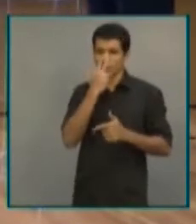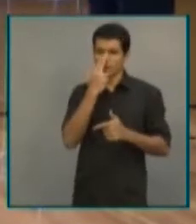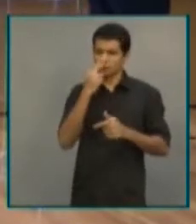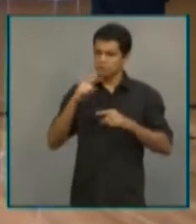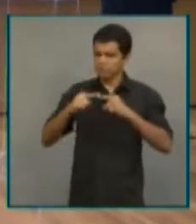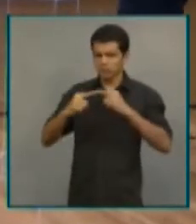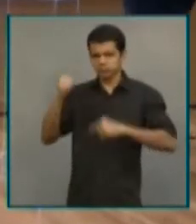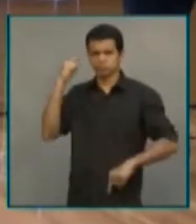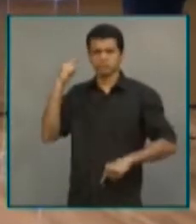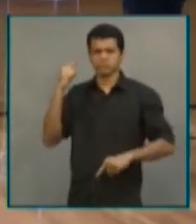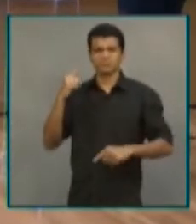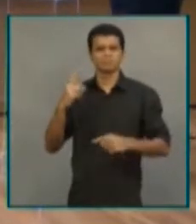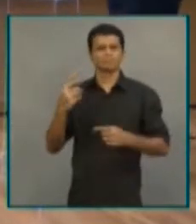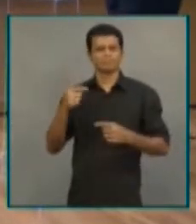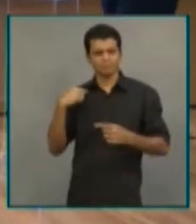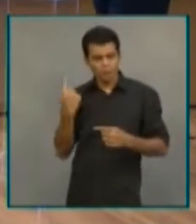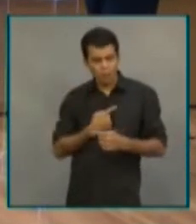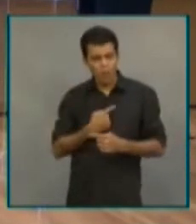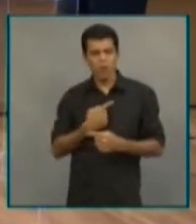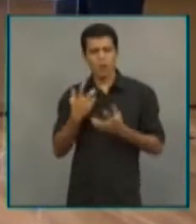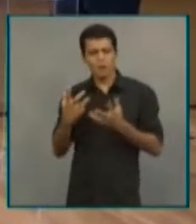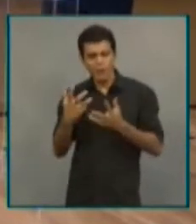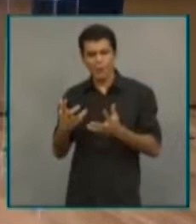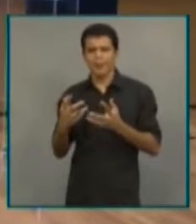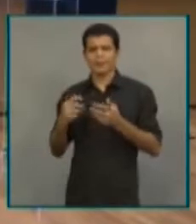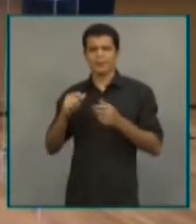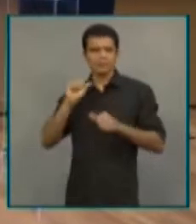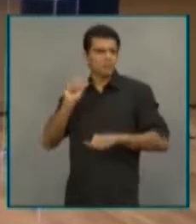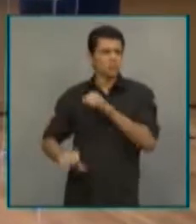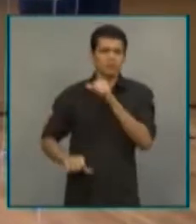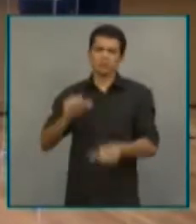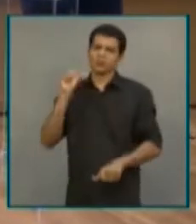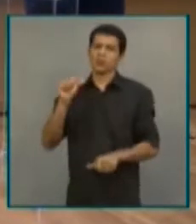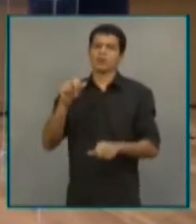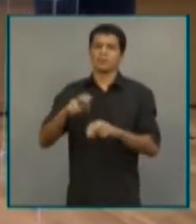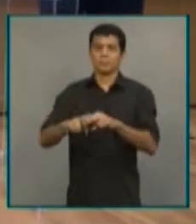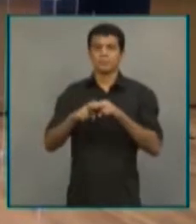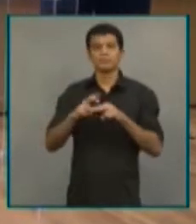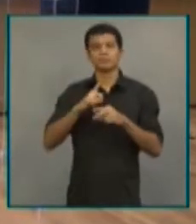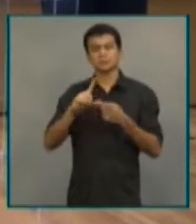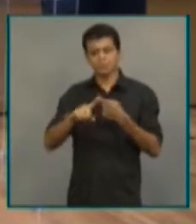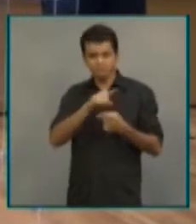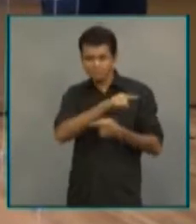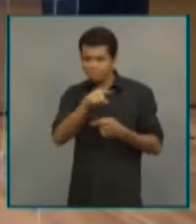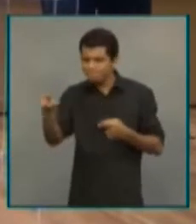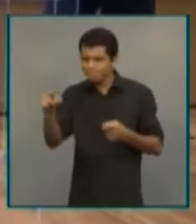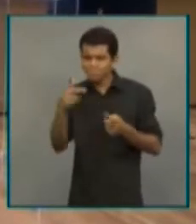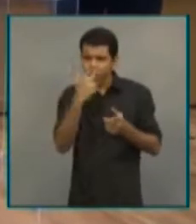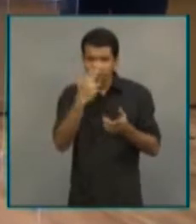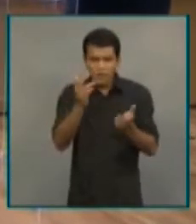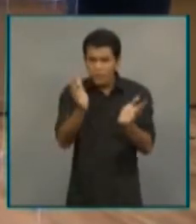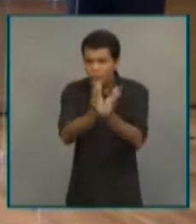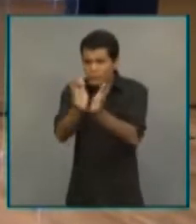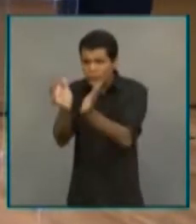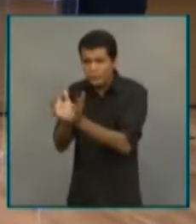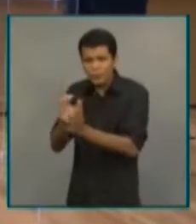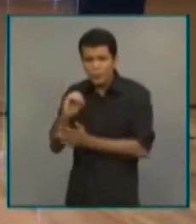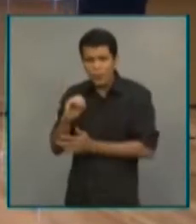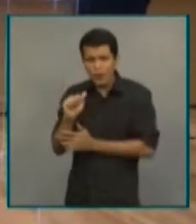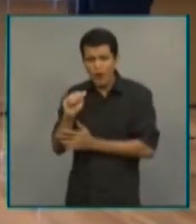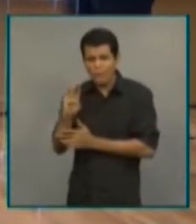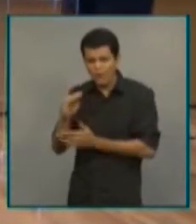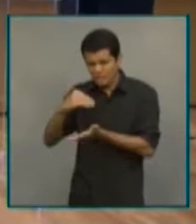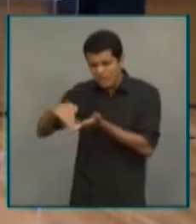senhores, a senhora, vocês que fazem parte da gestão, de transformar a OAB em uma secretaria de Estado. Vocês